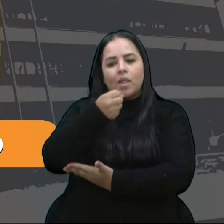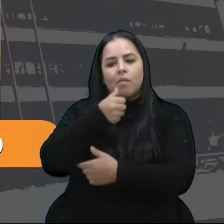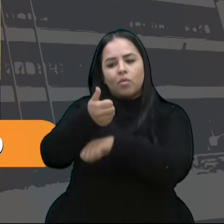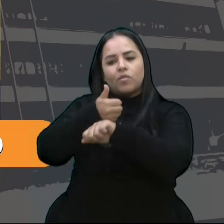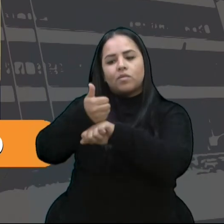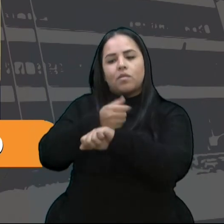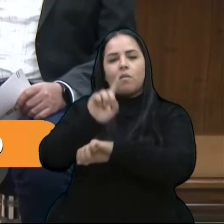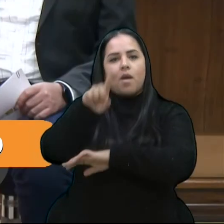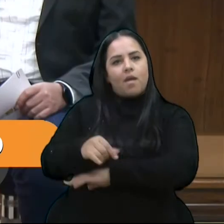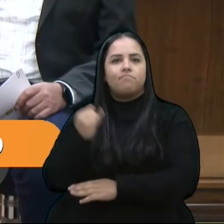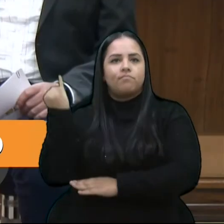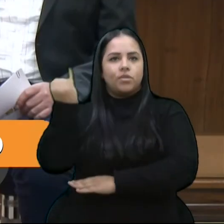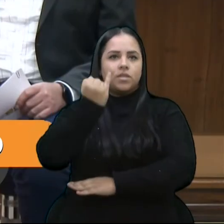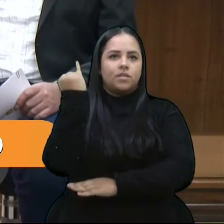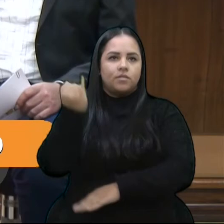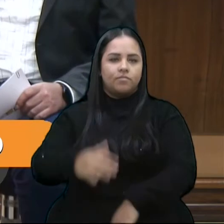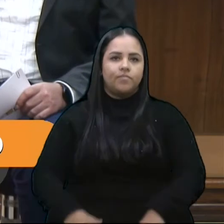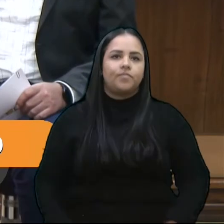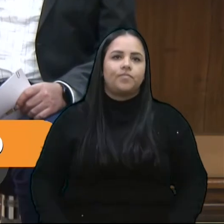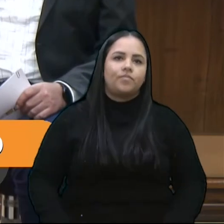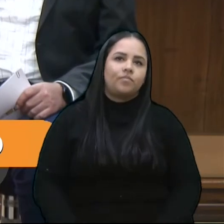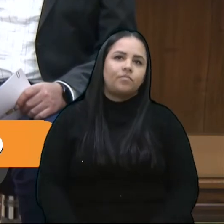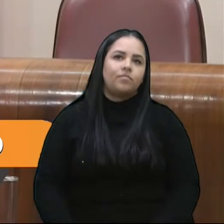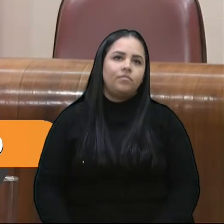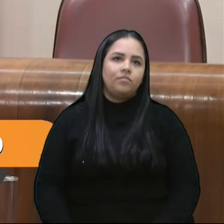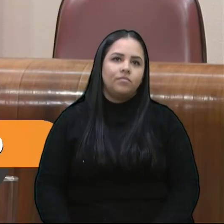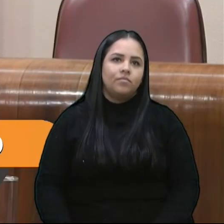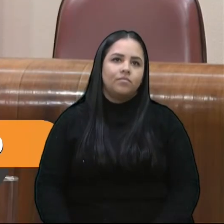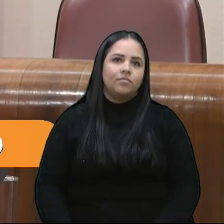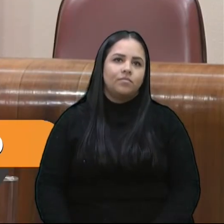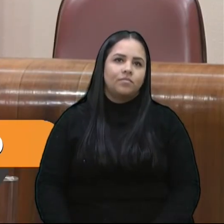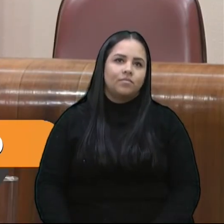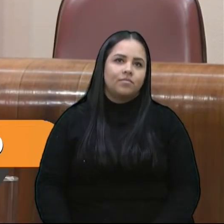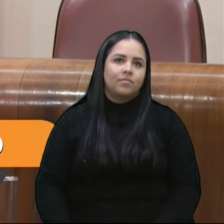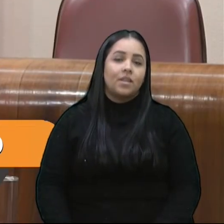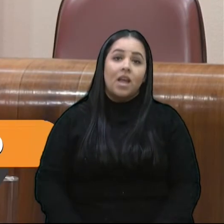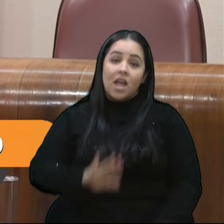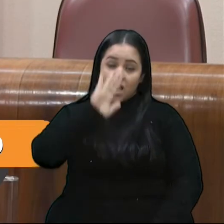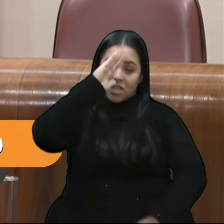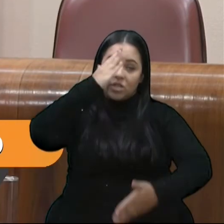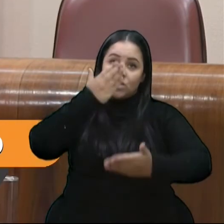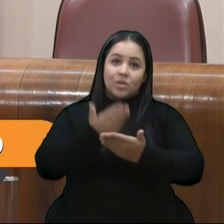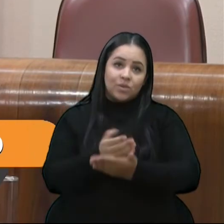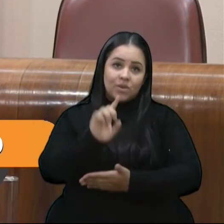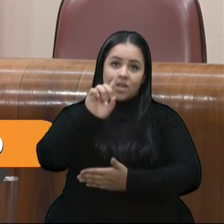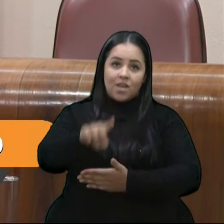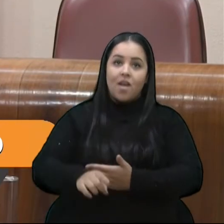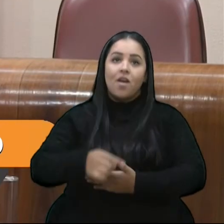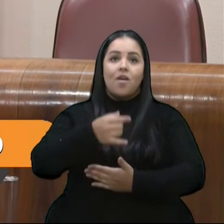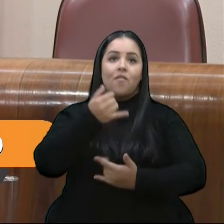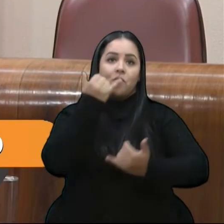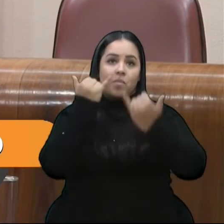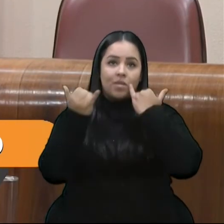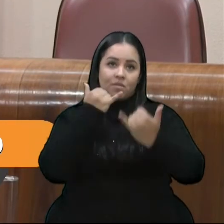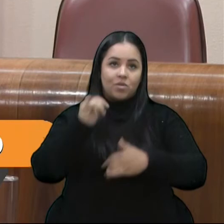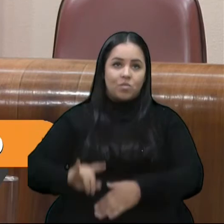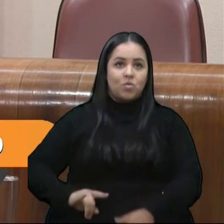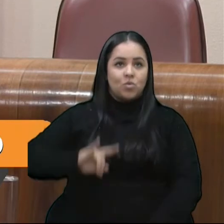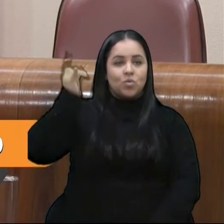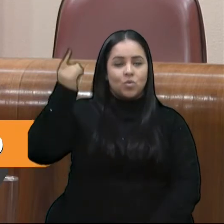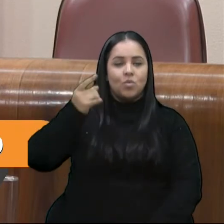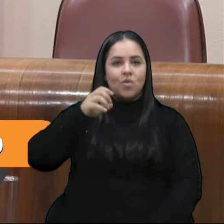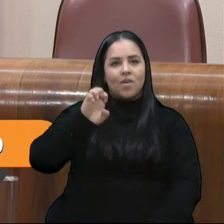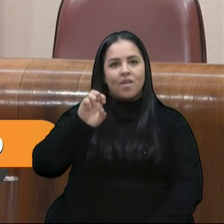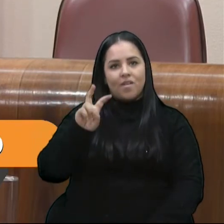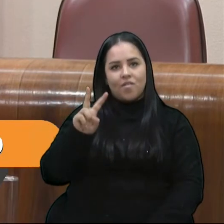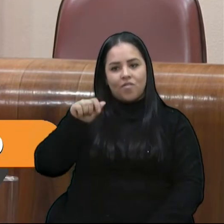preponderante. E esse talvez seja o recado com a finalização das palavras do Evandro Fontana,